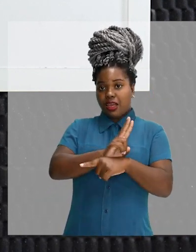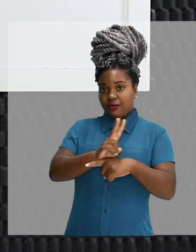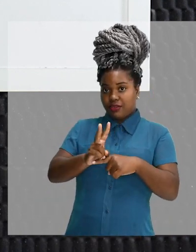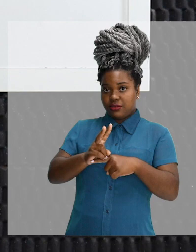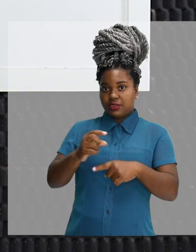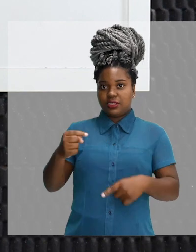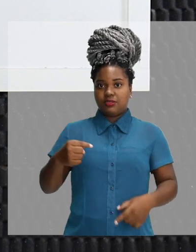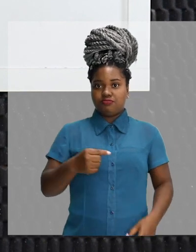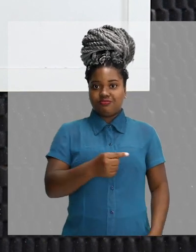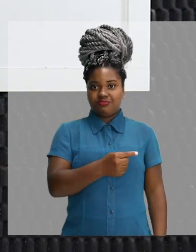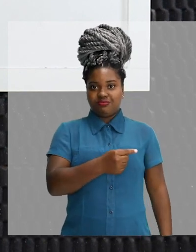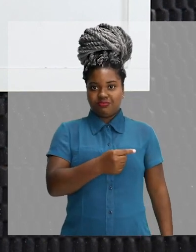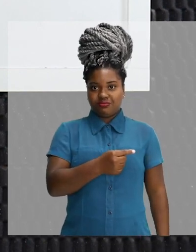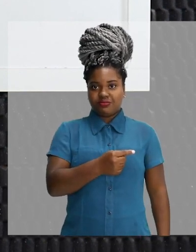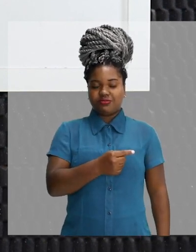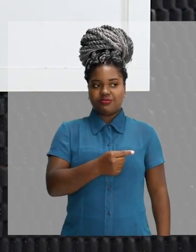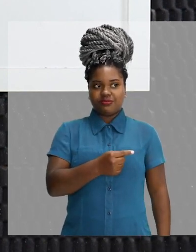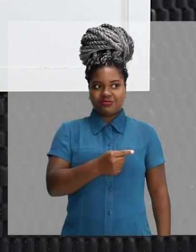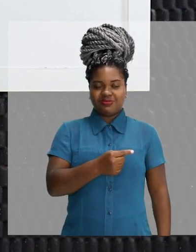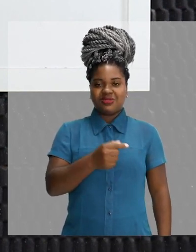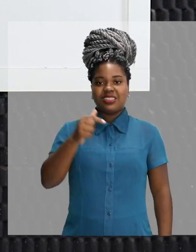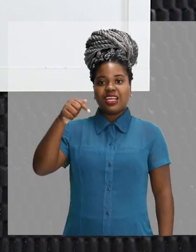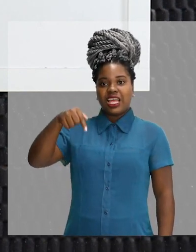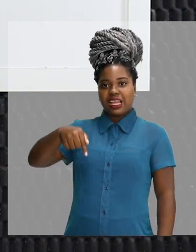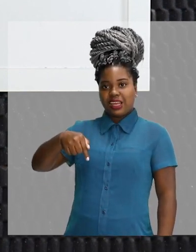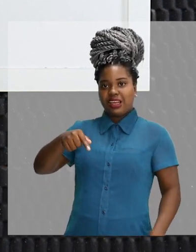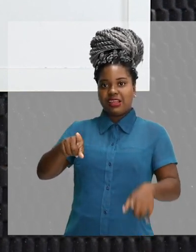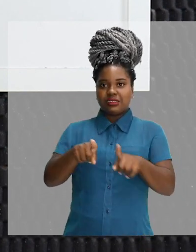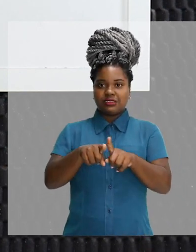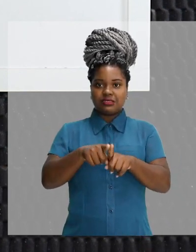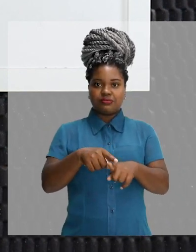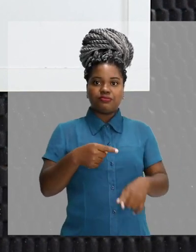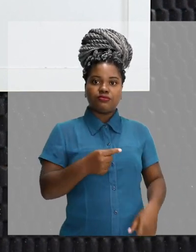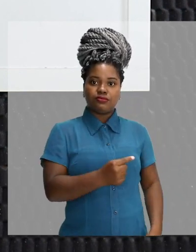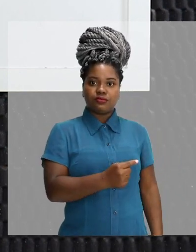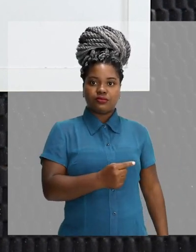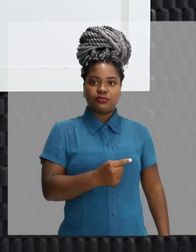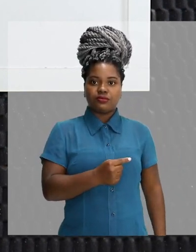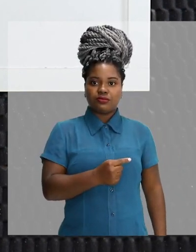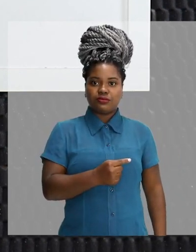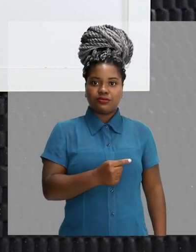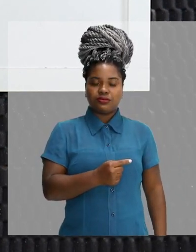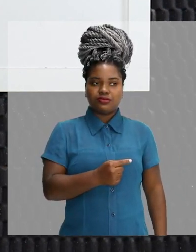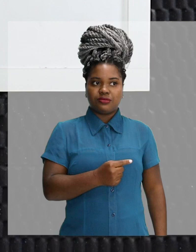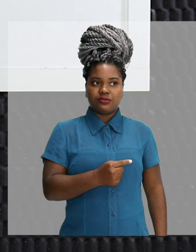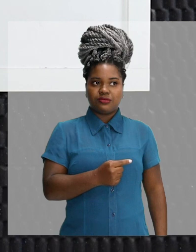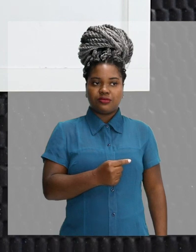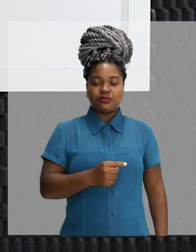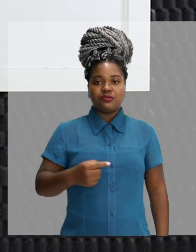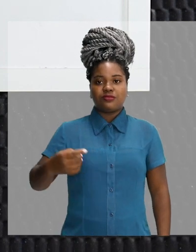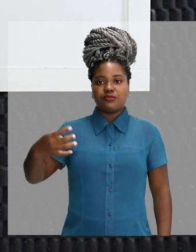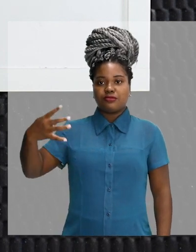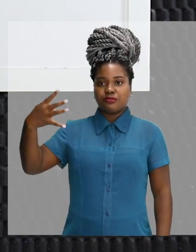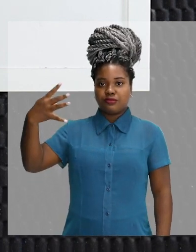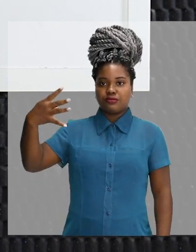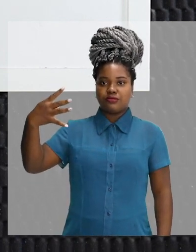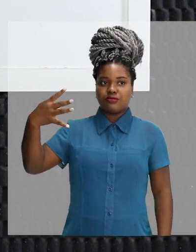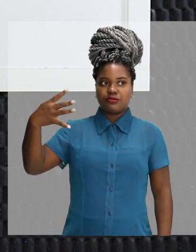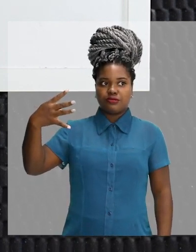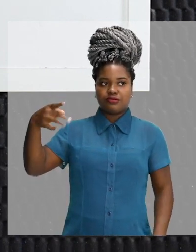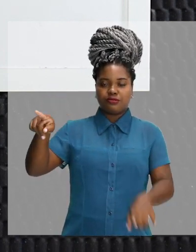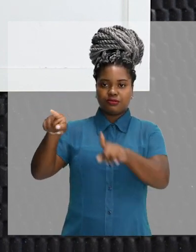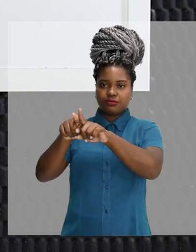a quantidade de movimento acompanhando a velocidade, e no 4, a quantidade de movimento acompanhando